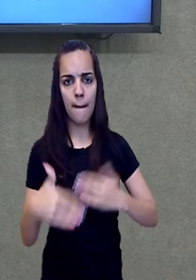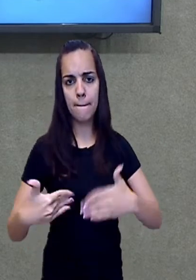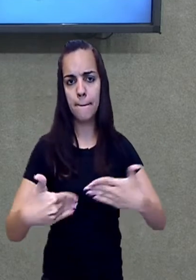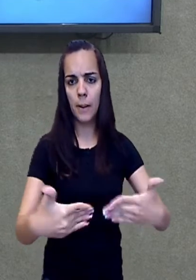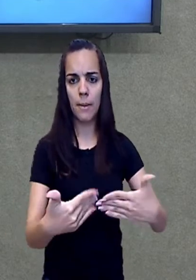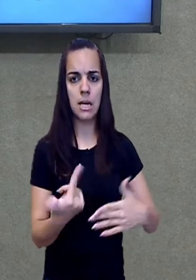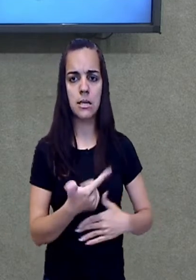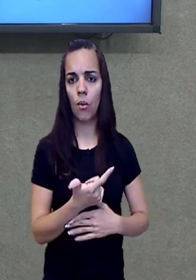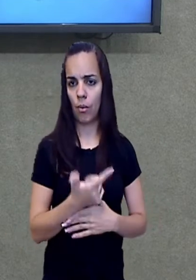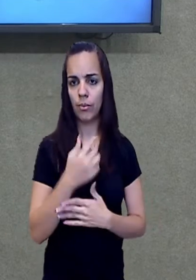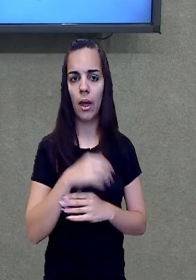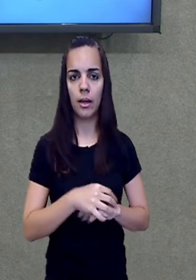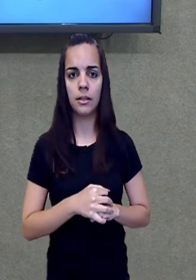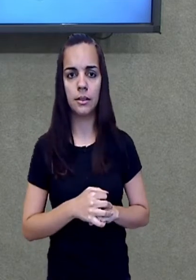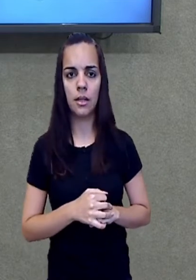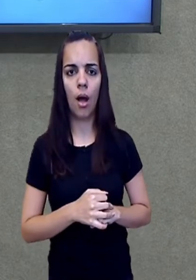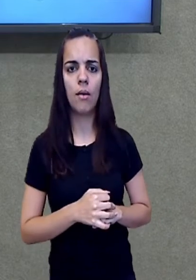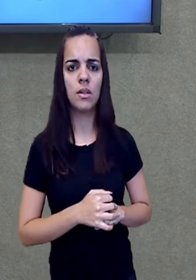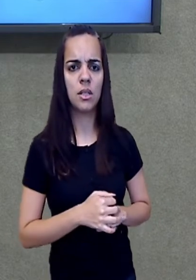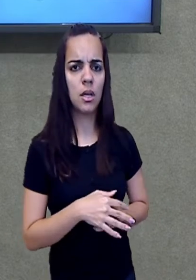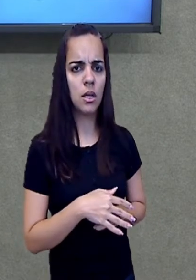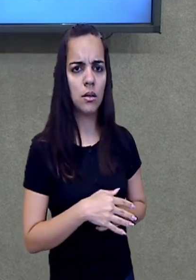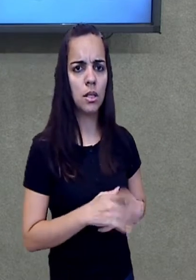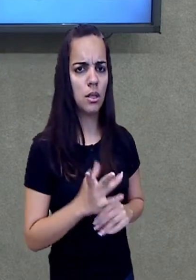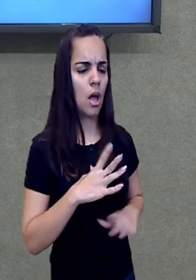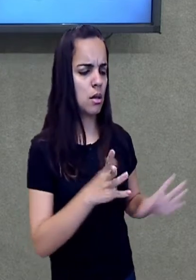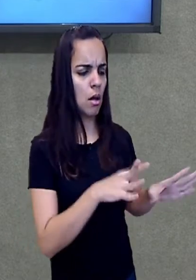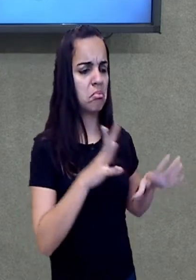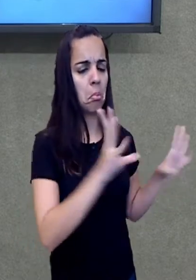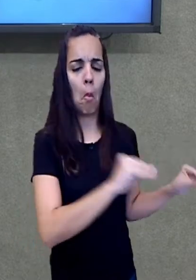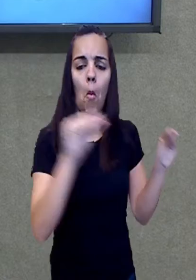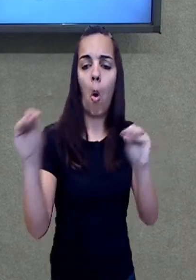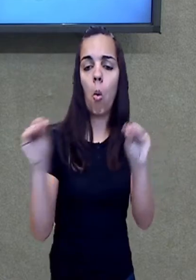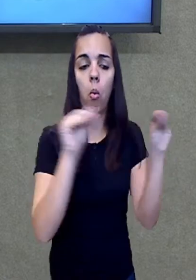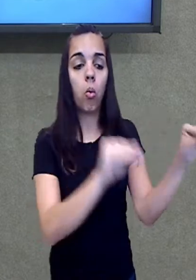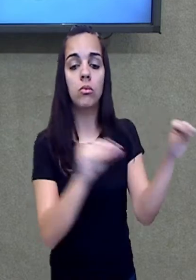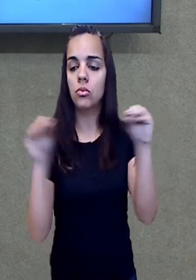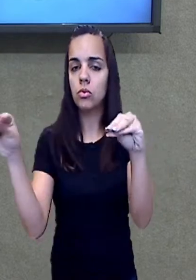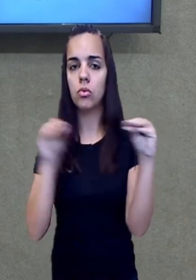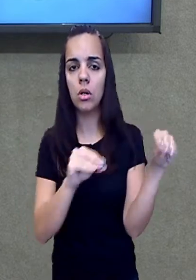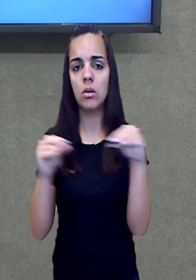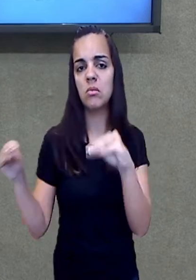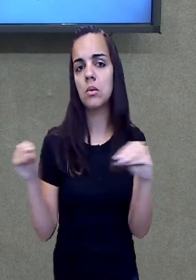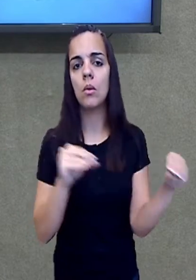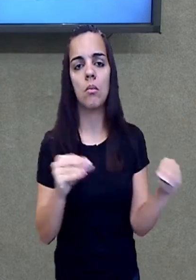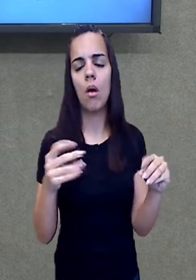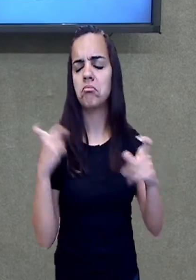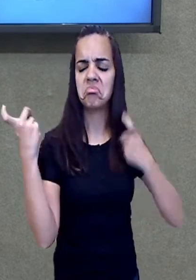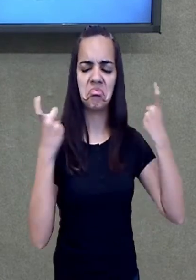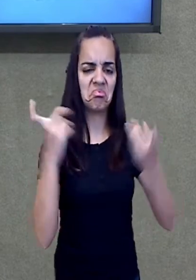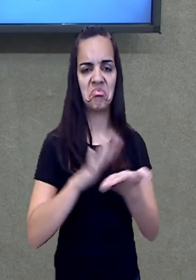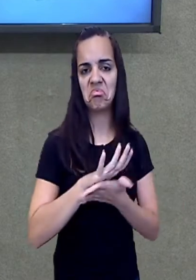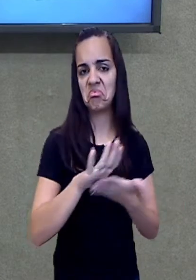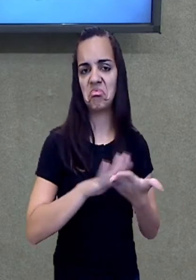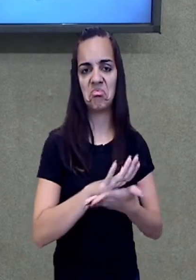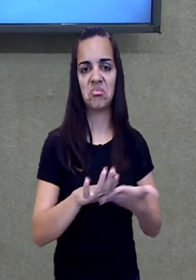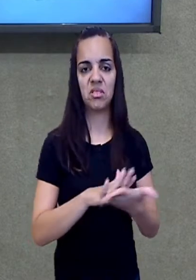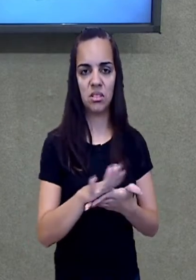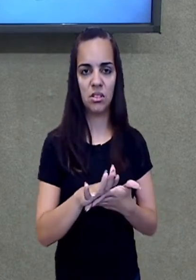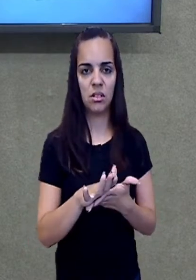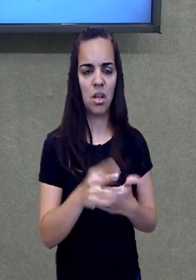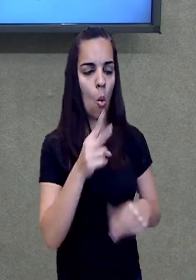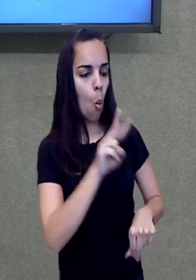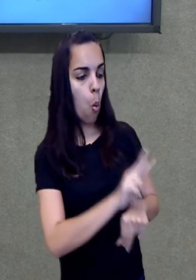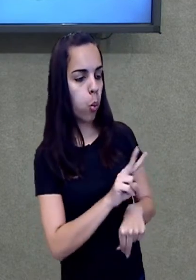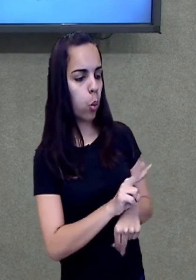Acabou ali a retirada do minério daquele lugar, vamos embora para outro lugar e deixa aí do jeito que está. Eles não se preocupavam em